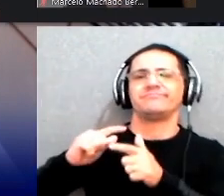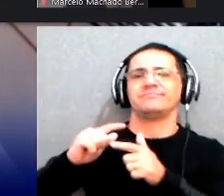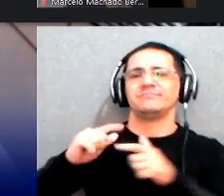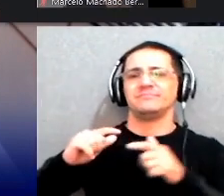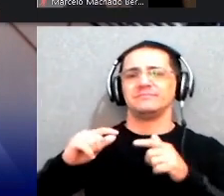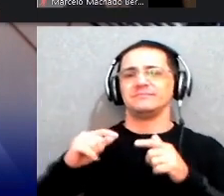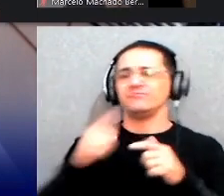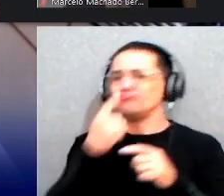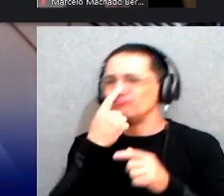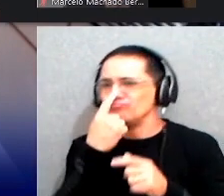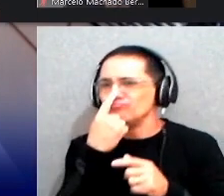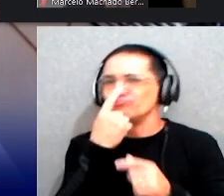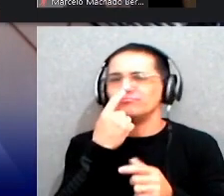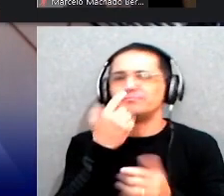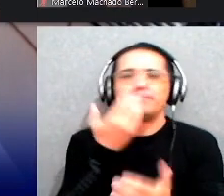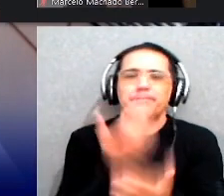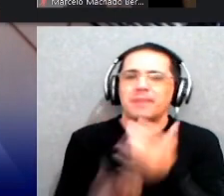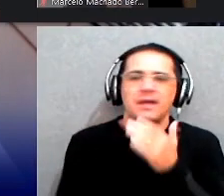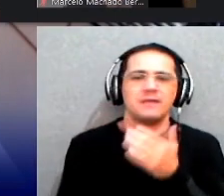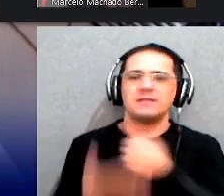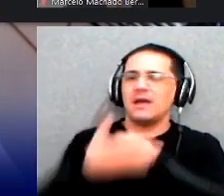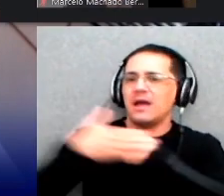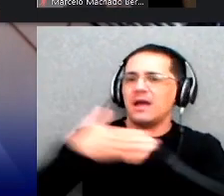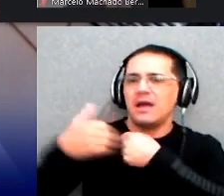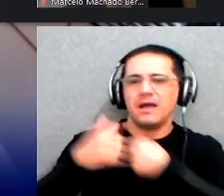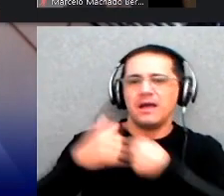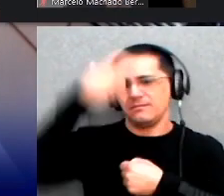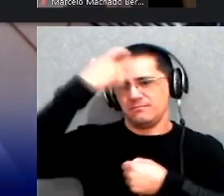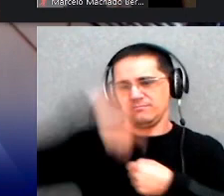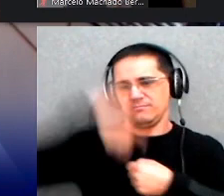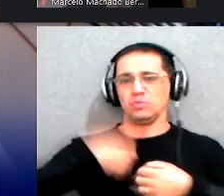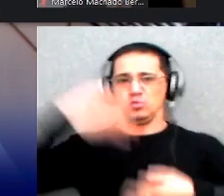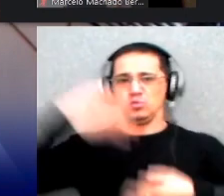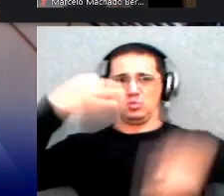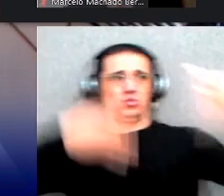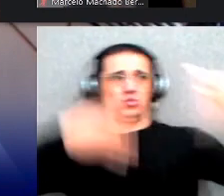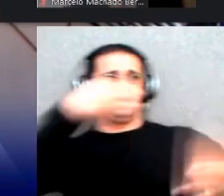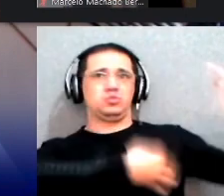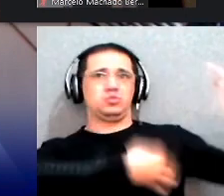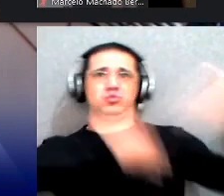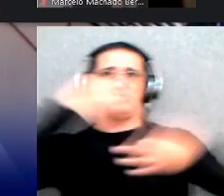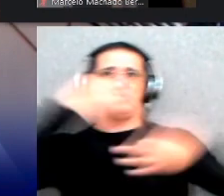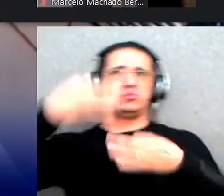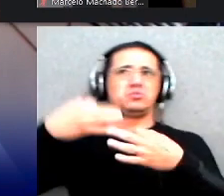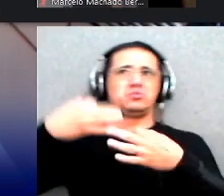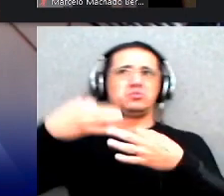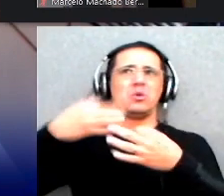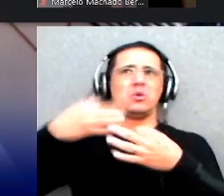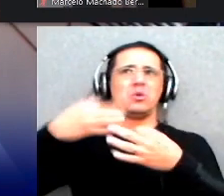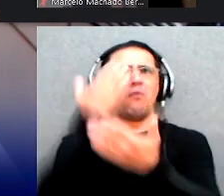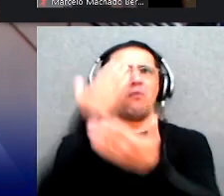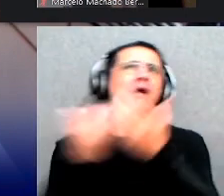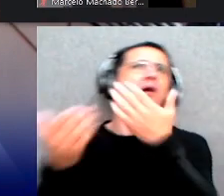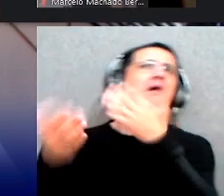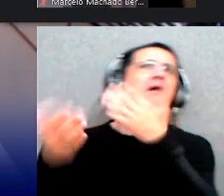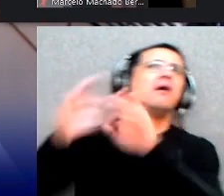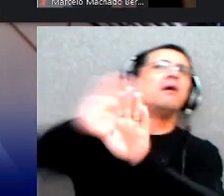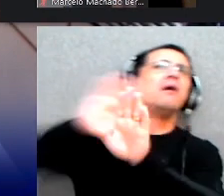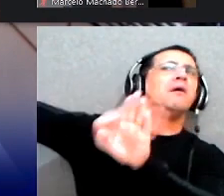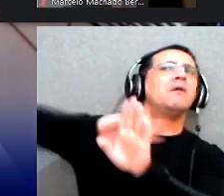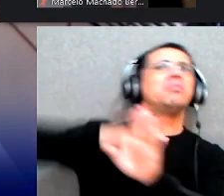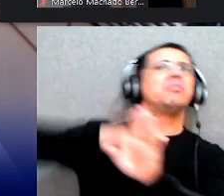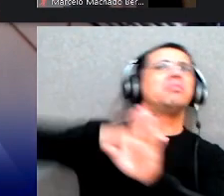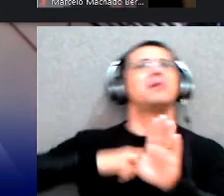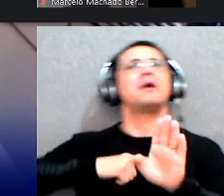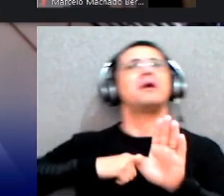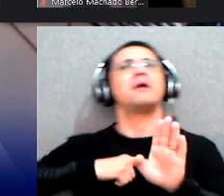a quem está sendo julgado, aquela pessoa que está sendo julgada, e também em relação à vítima, que, de certa maneira, tem o direito de estar lá e ver